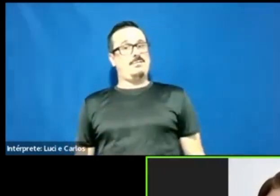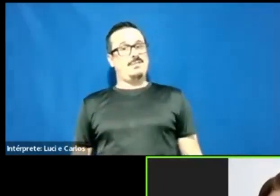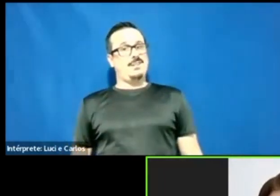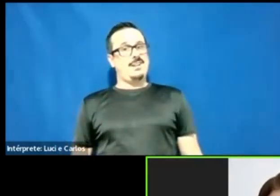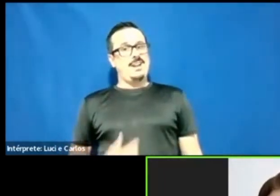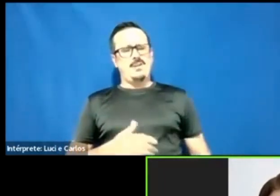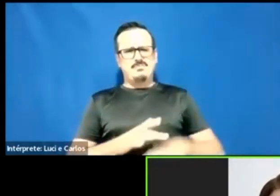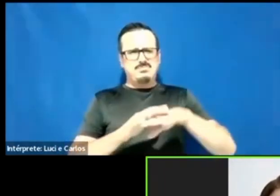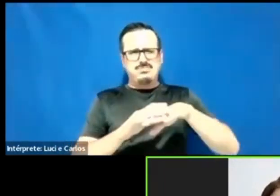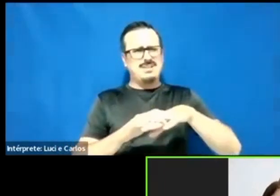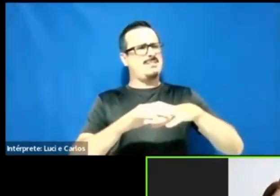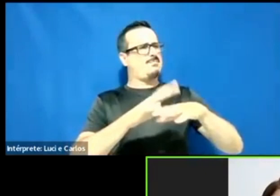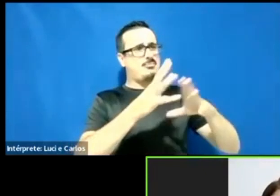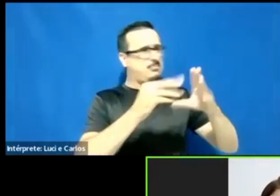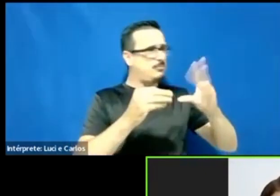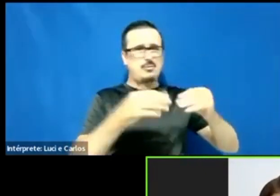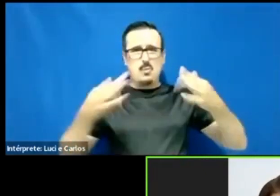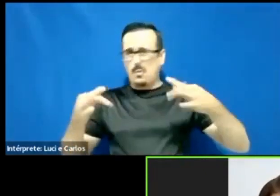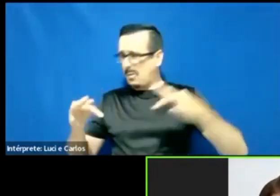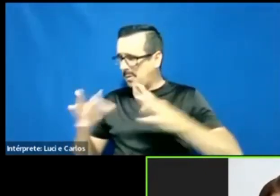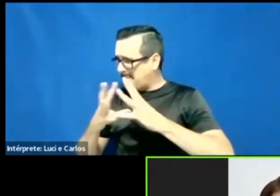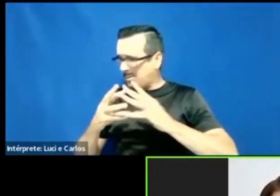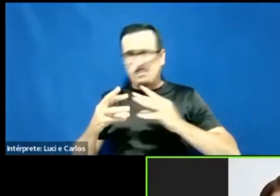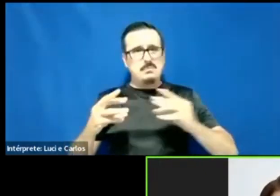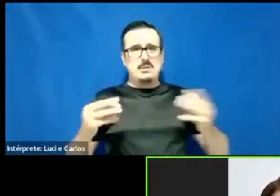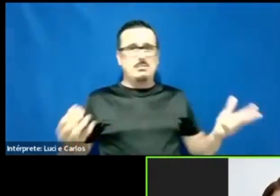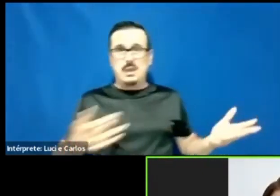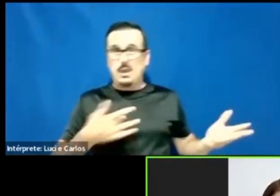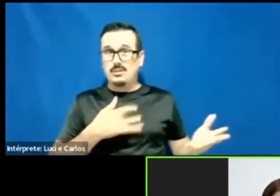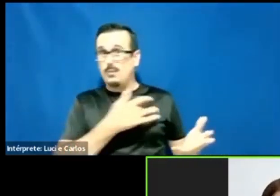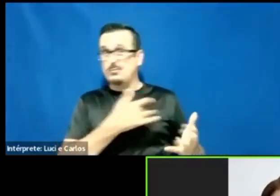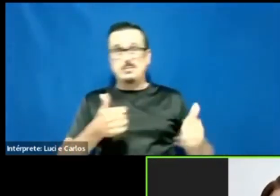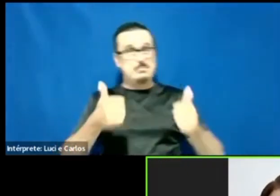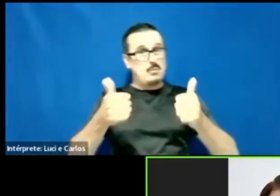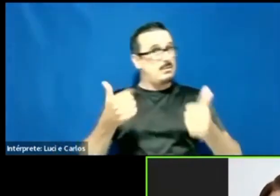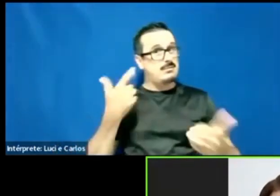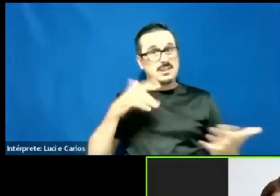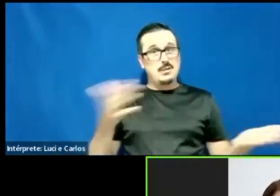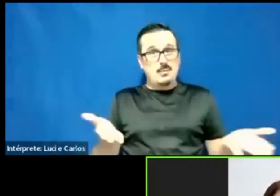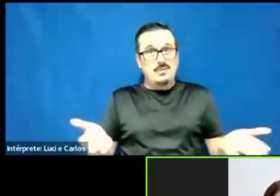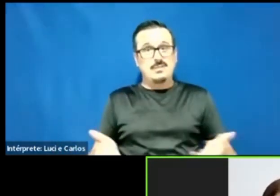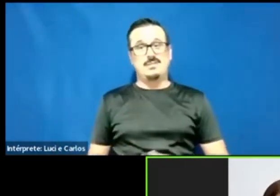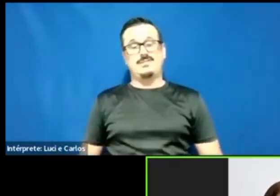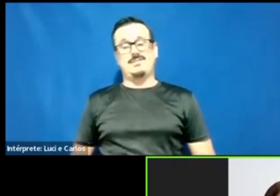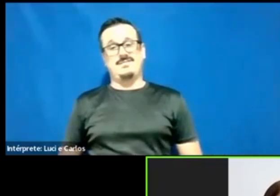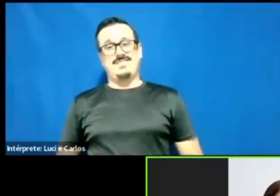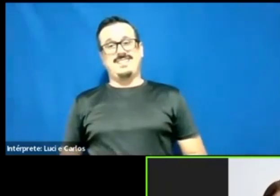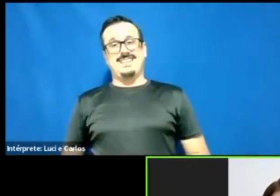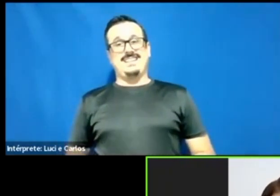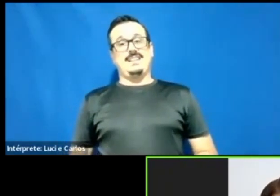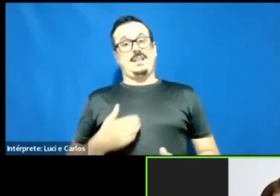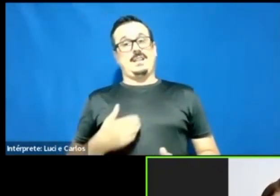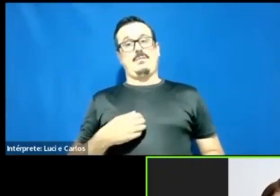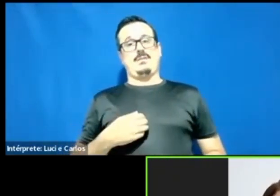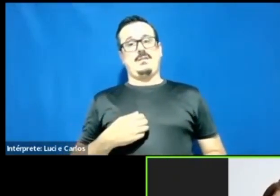essas informações desse projeto de saúde familiar. Então, assim, aonde eu tenho oportunidade, eu